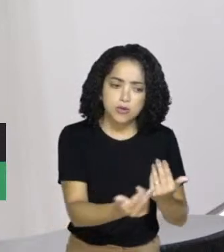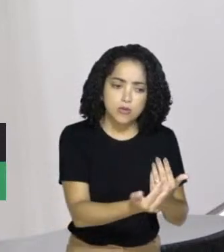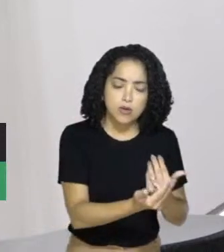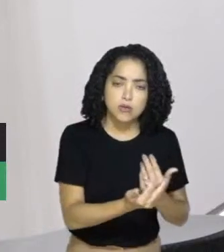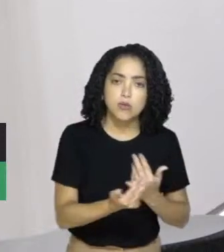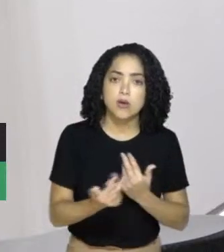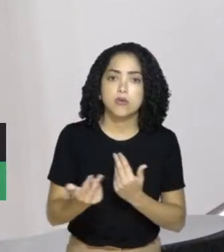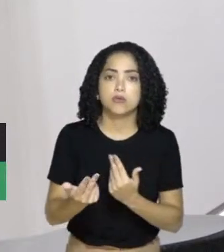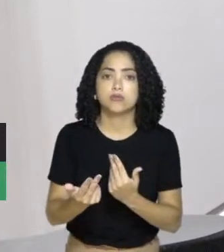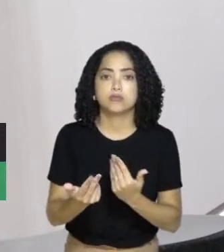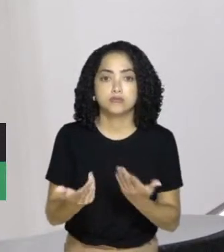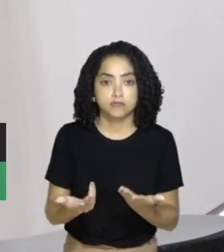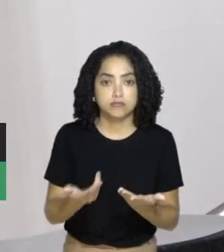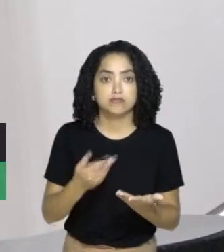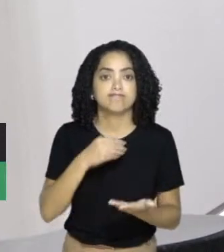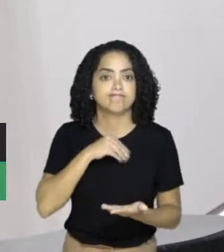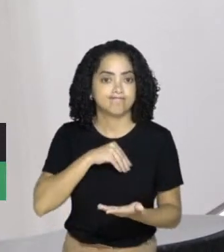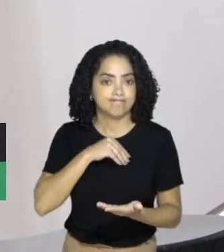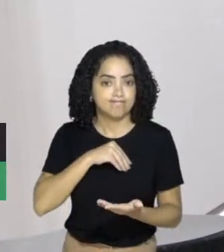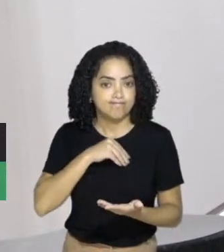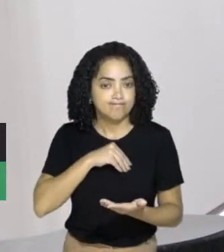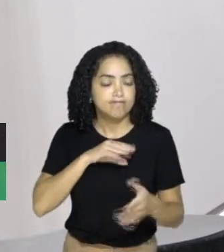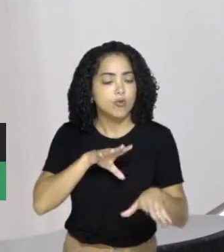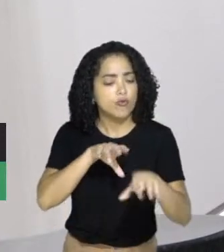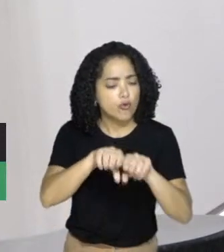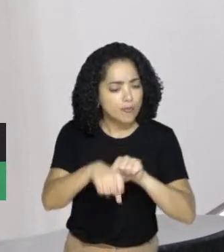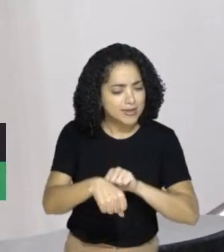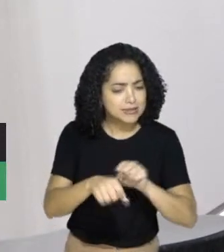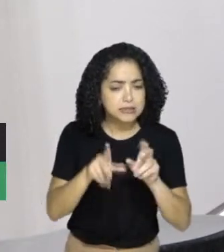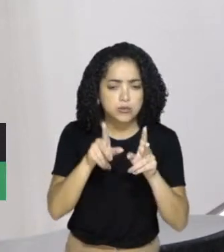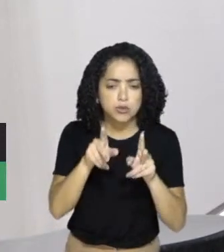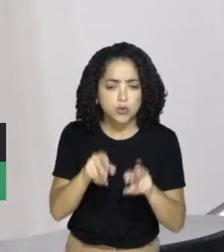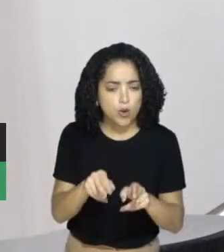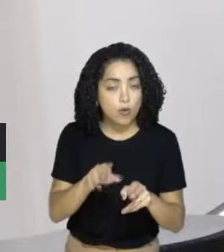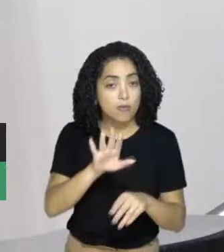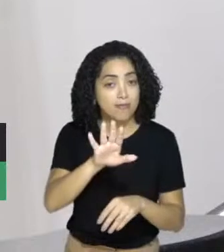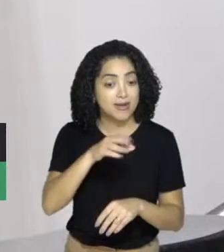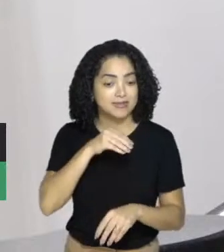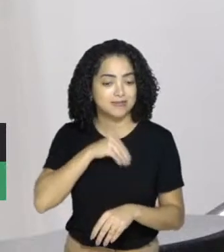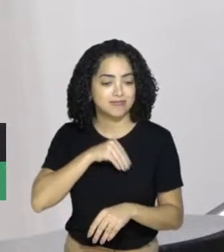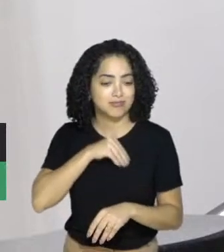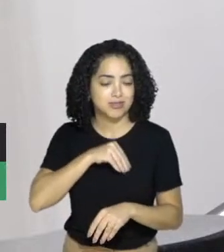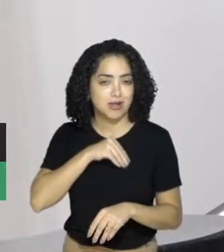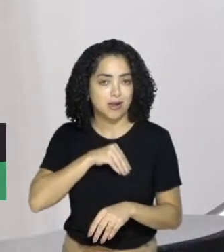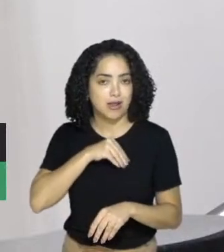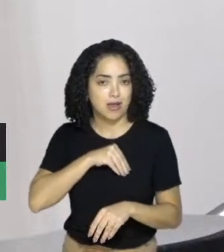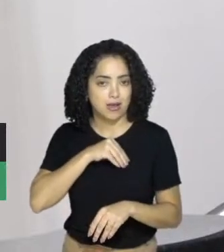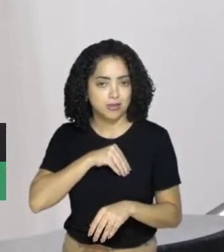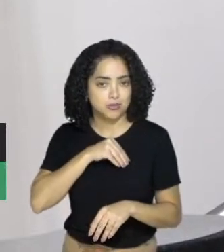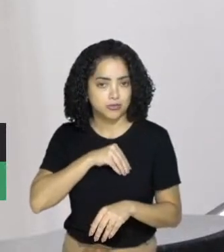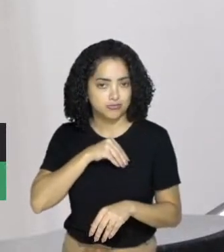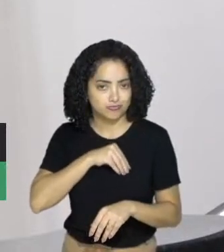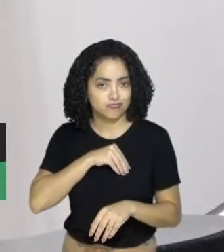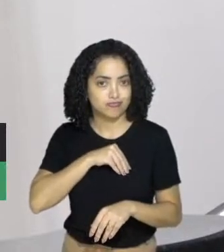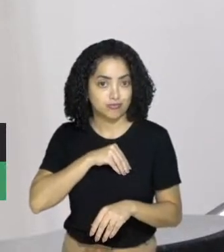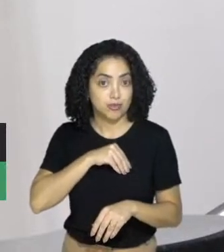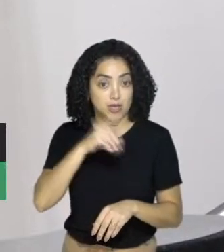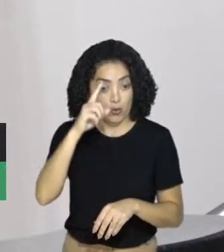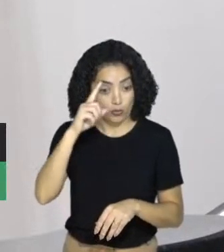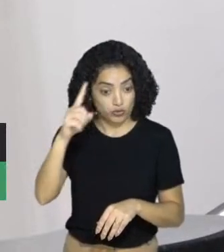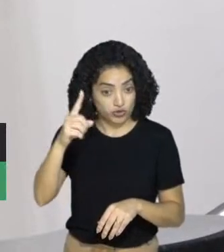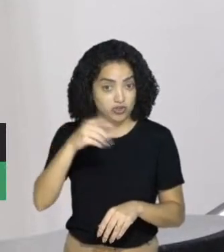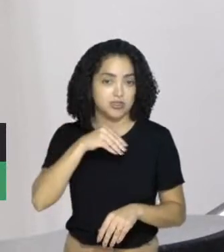tendo a mesma formação. Aí chega o dia do pagamento, o tão esperado dia do